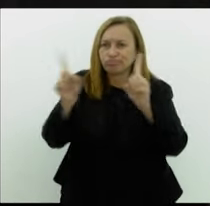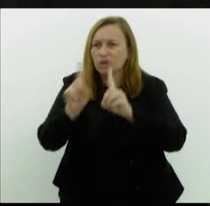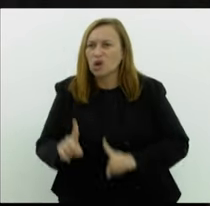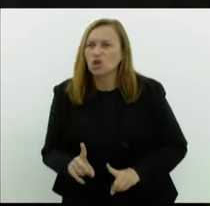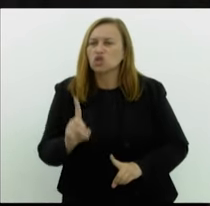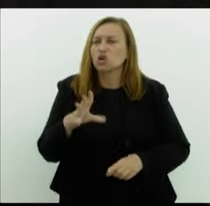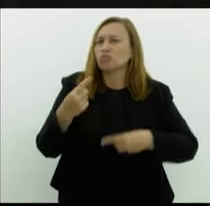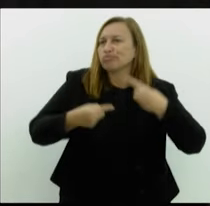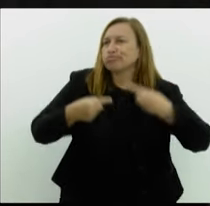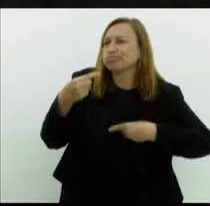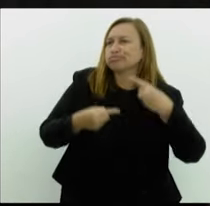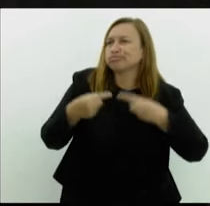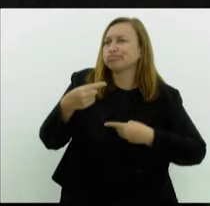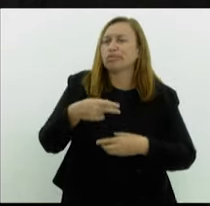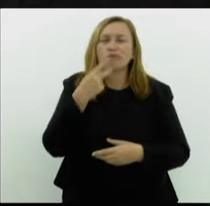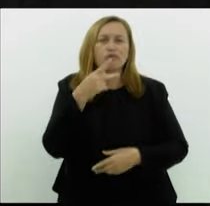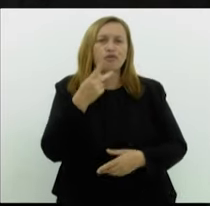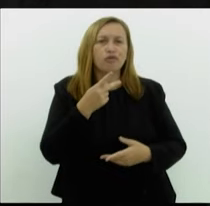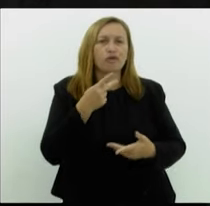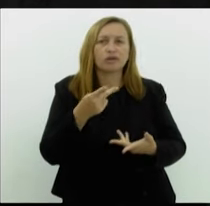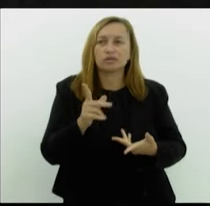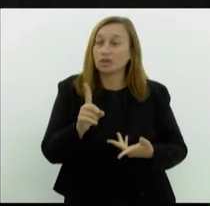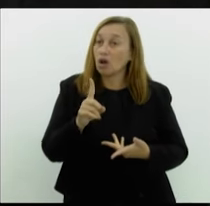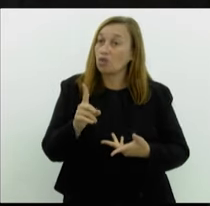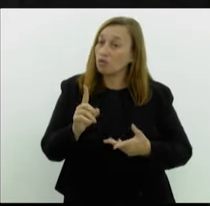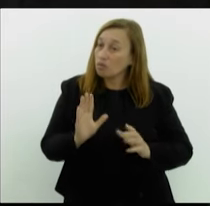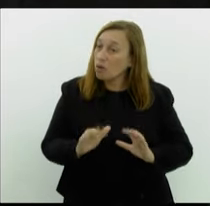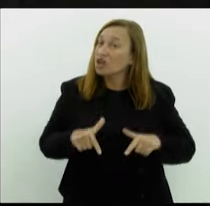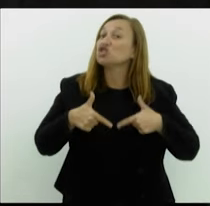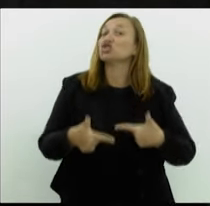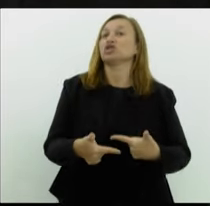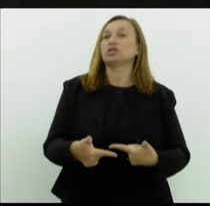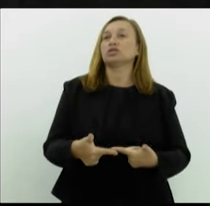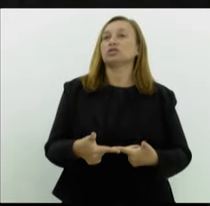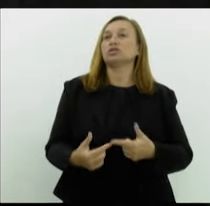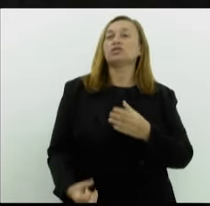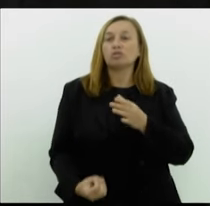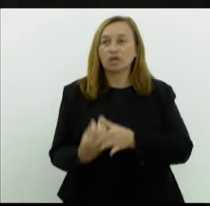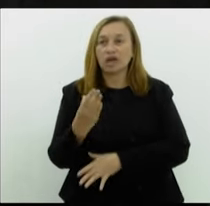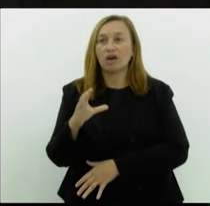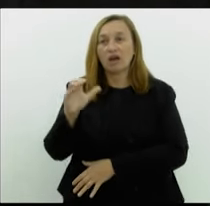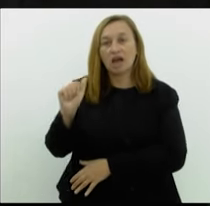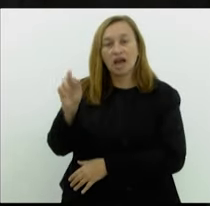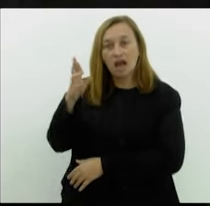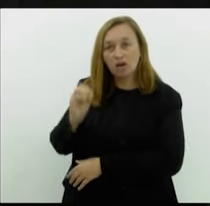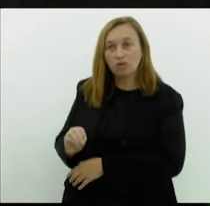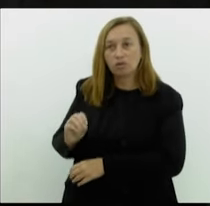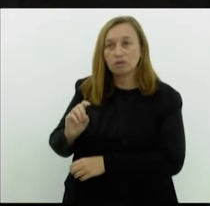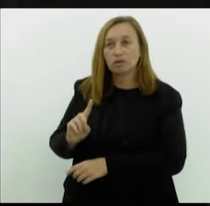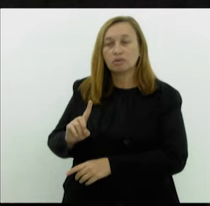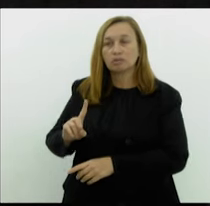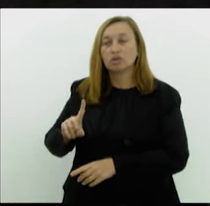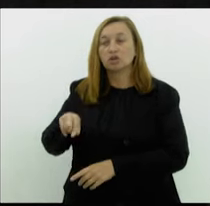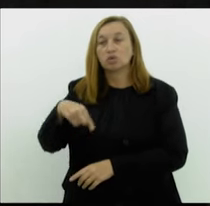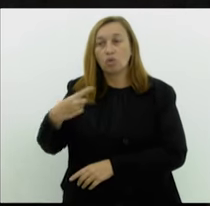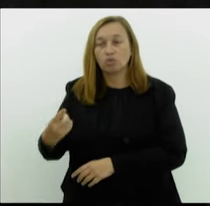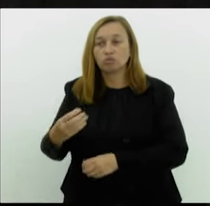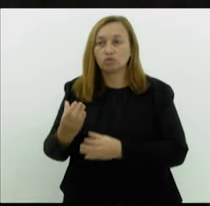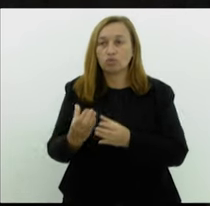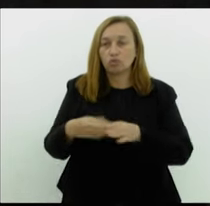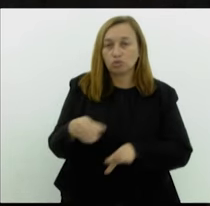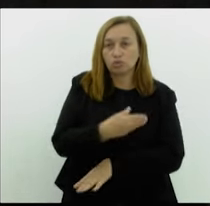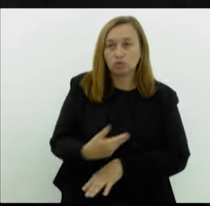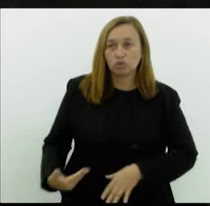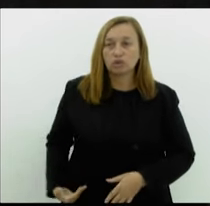debate de gogó, só um debate demagógico. Vamos dar um passo, vamos criar o cargo para que no próximo concurso público